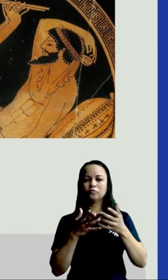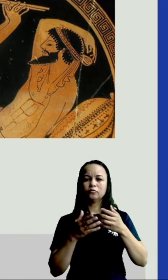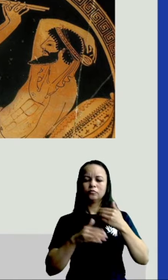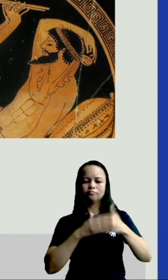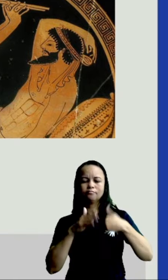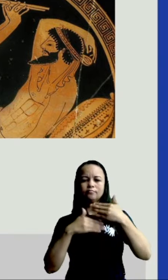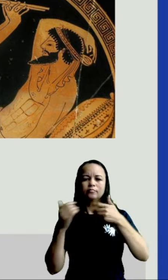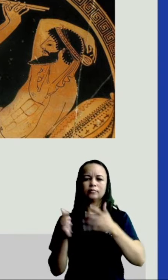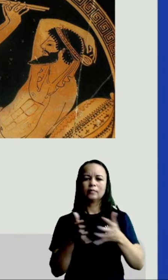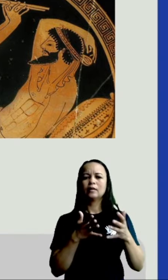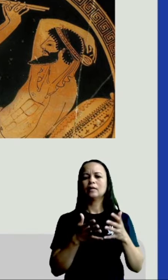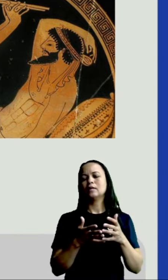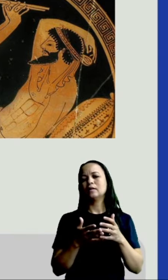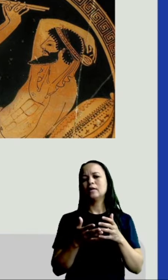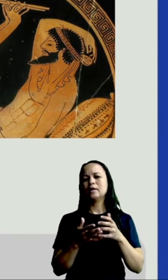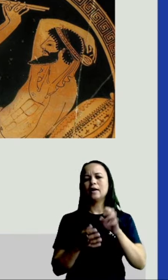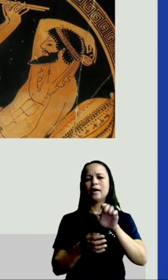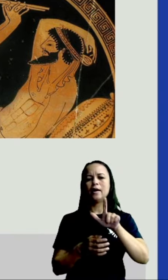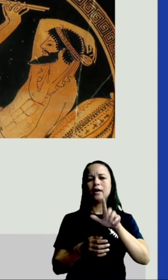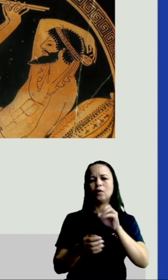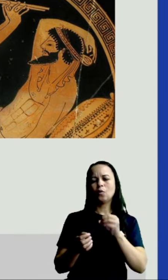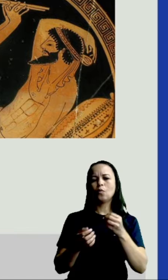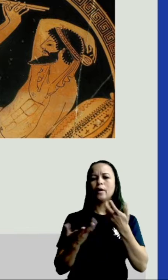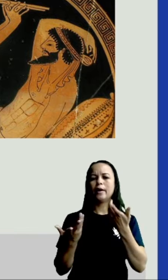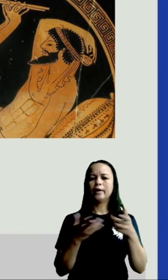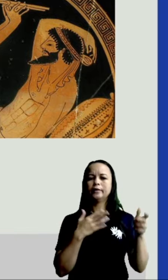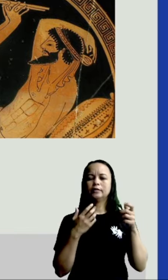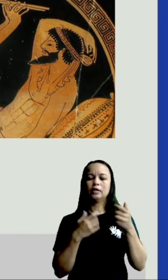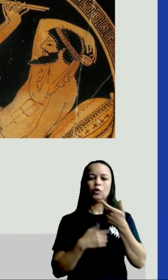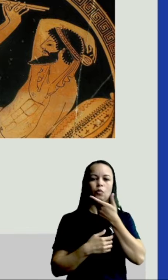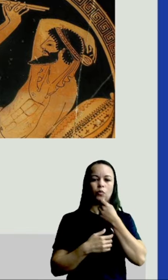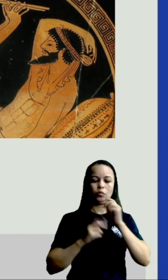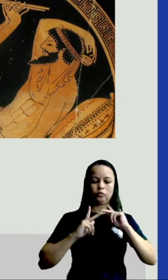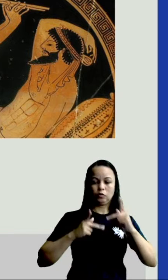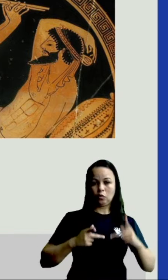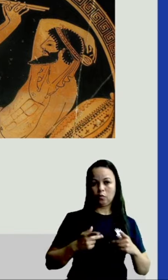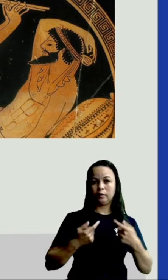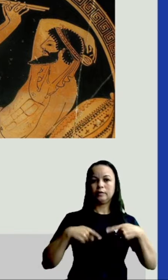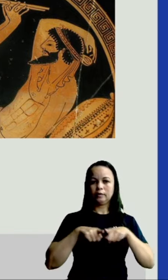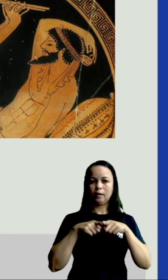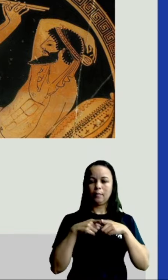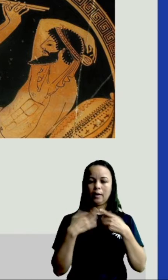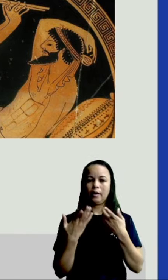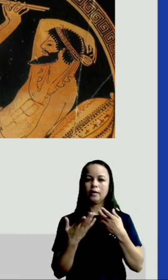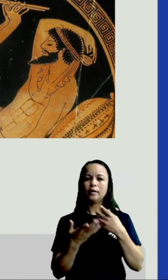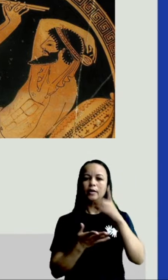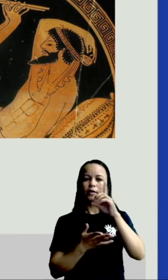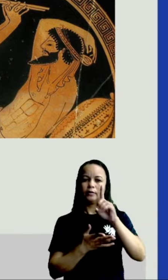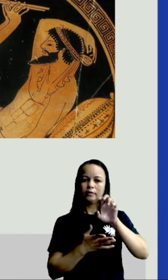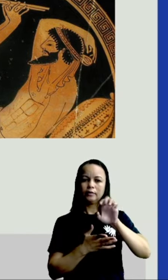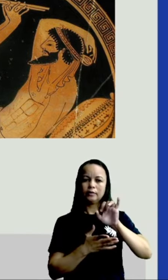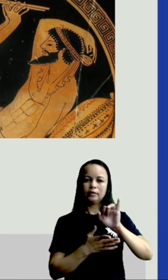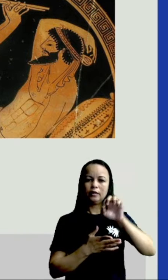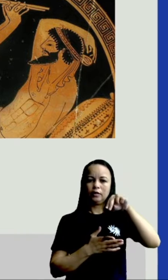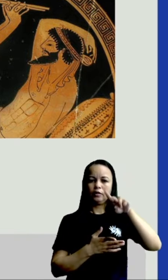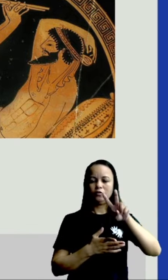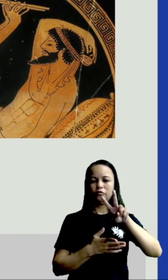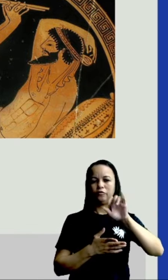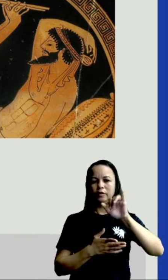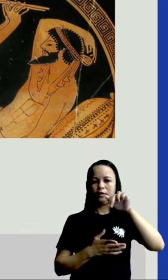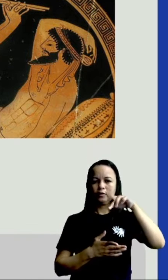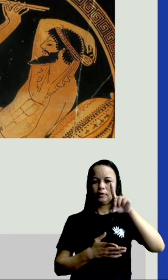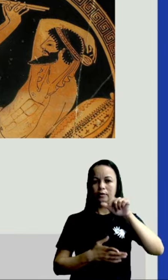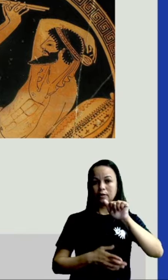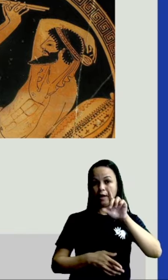como uma espécie de elo entre os homens e as divindades é importante ressaltar que apitar o